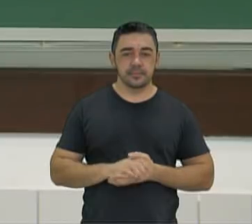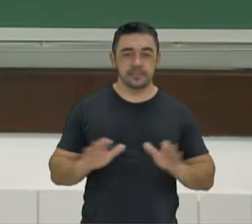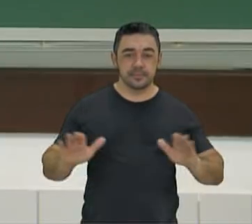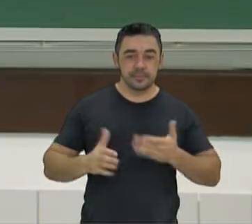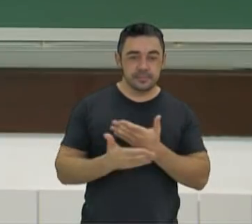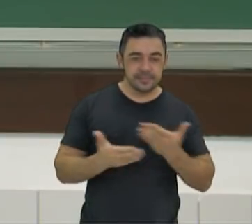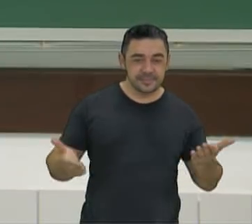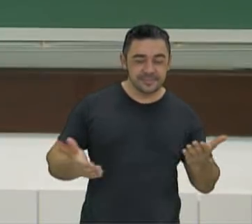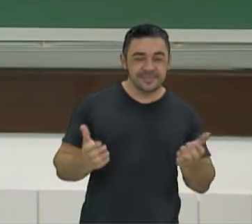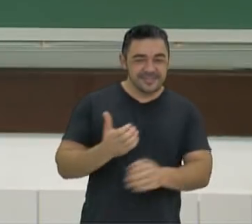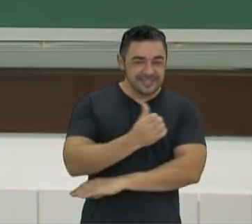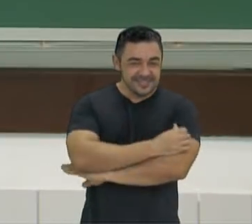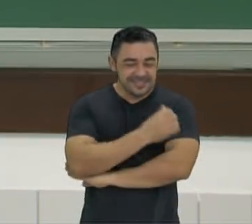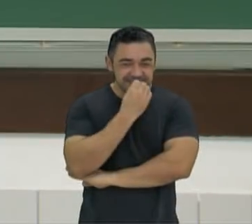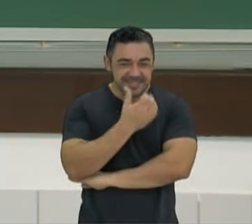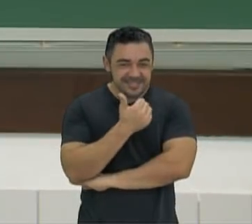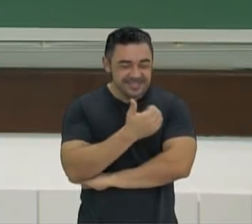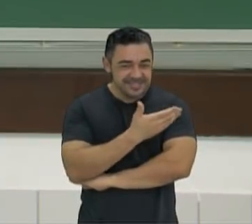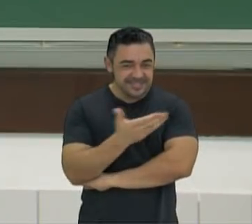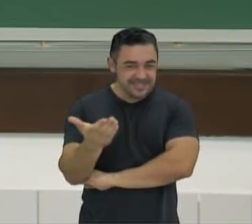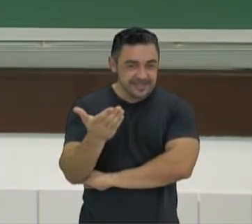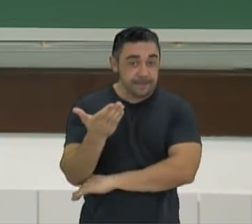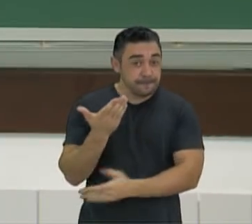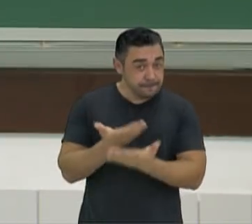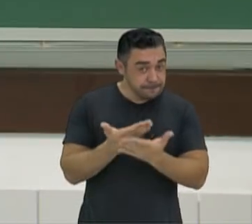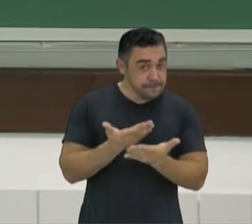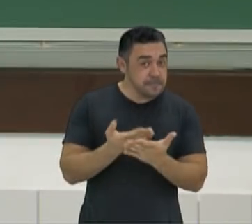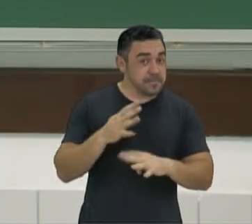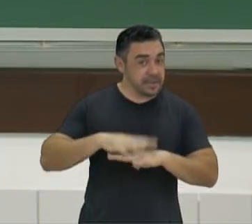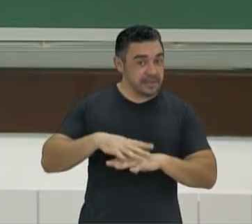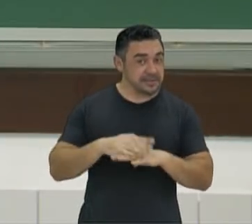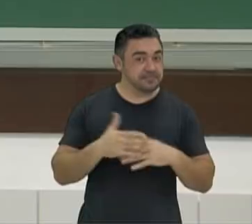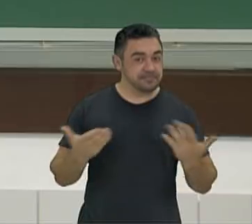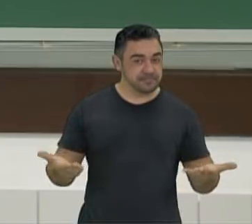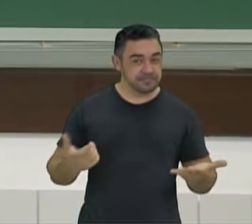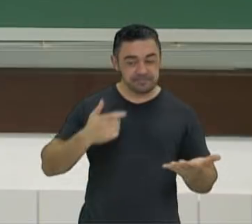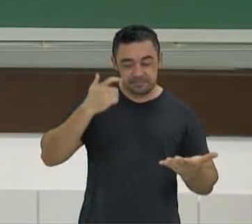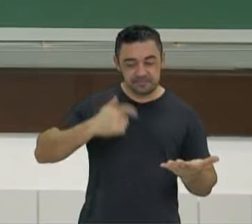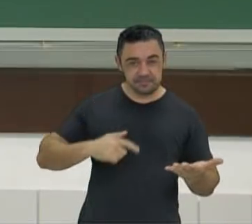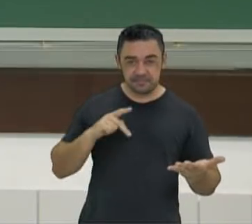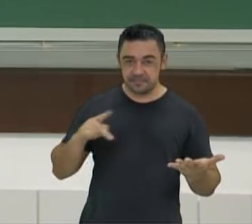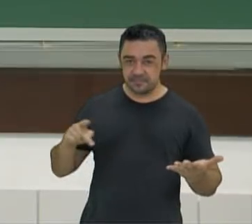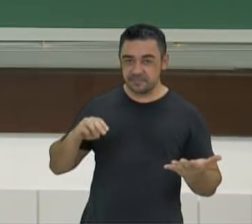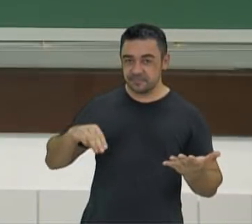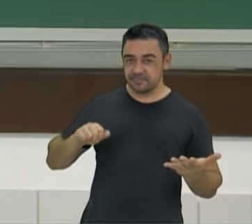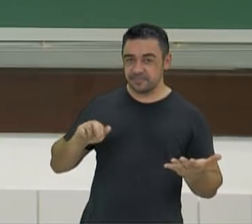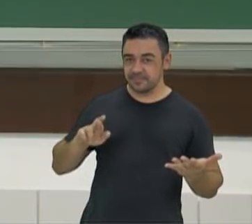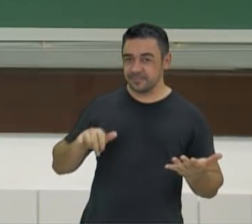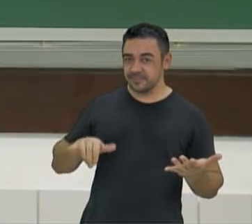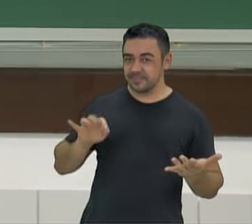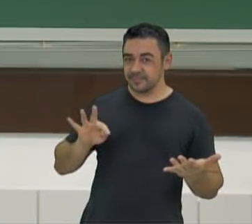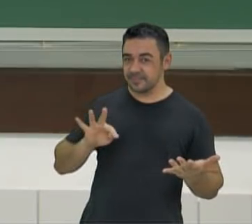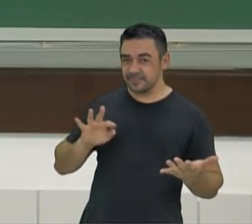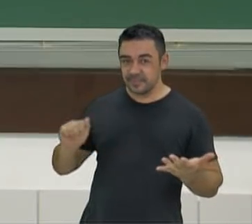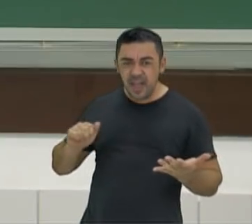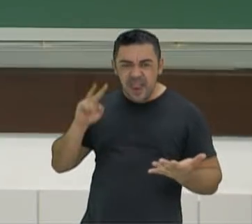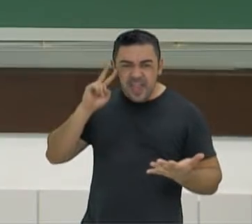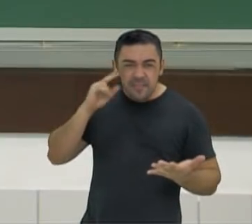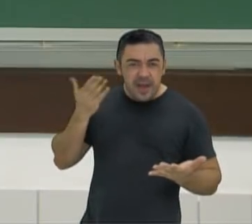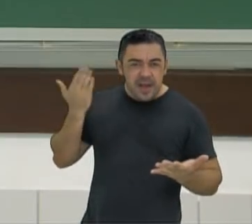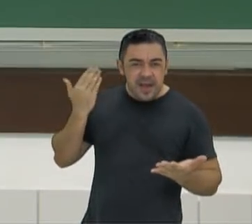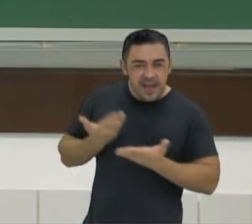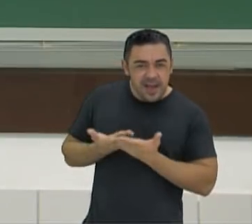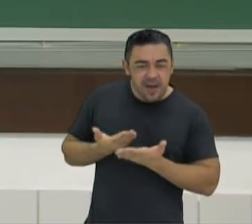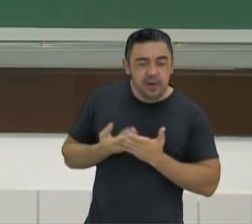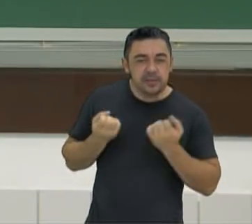Olá, galerinha do sexto ano, tudo bem? Vamos lá para mais uma aula de matemática. Lembra que eu deixei um gostinho na aula passada? Na aula passada